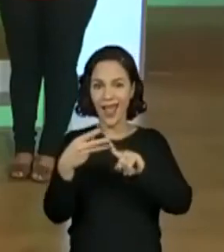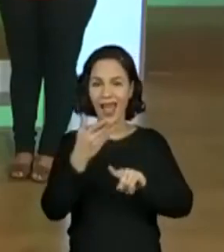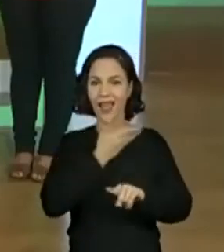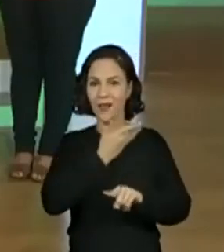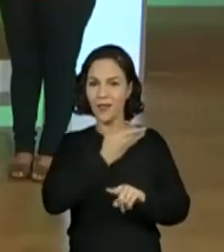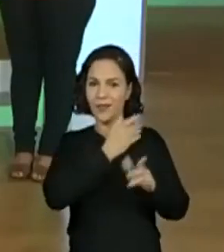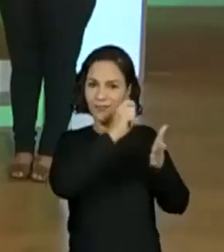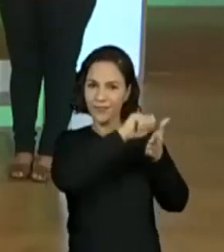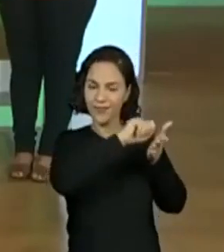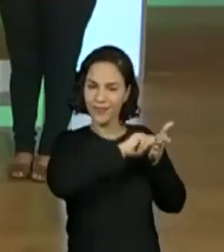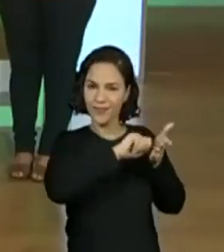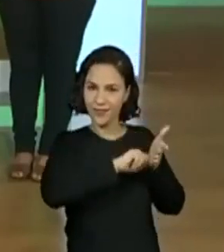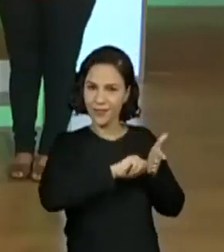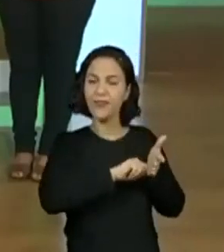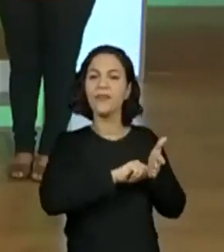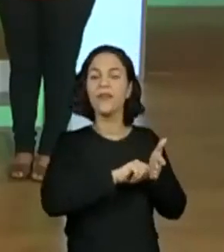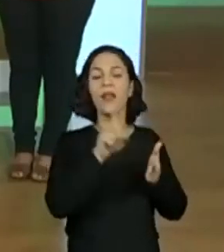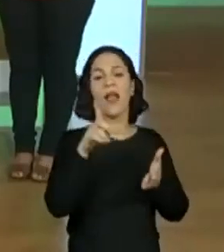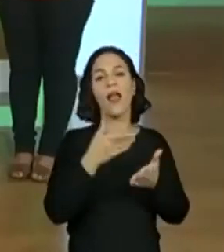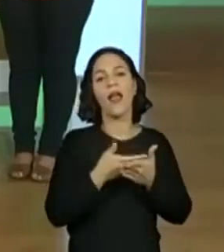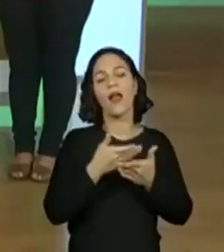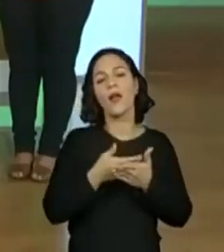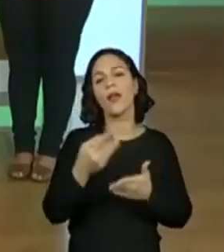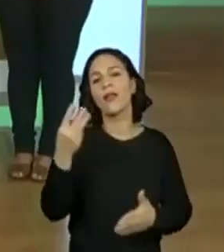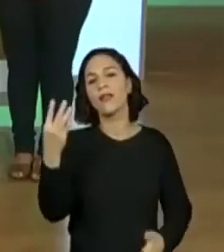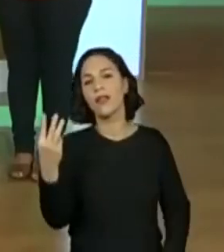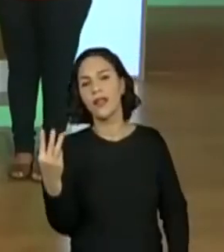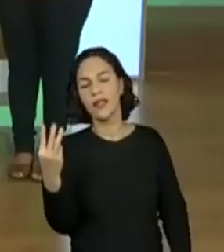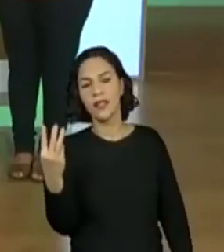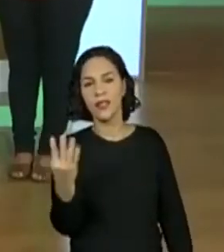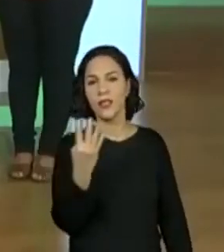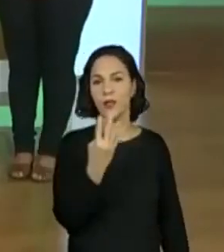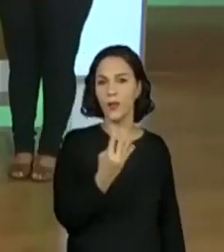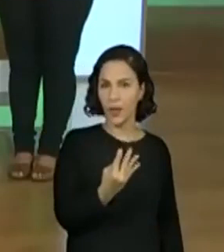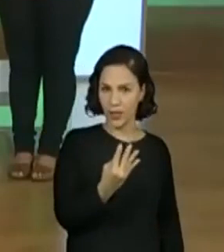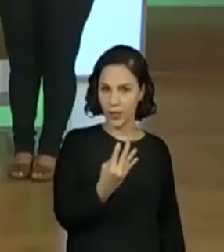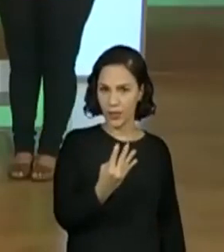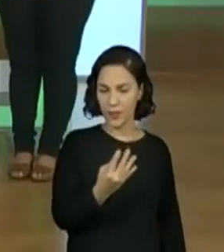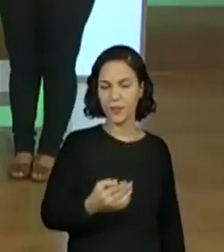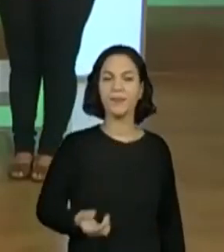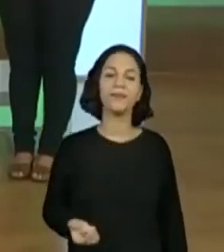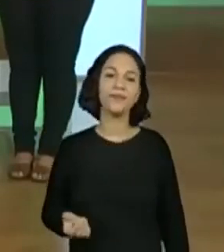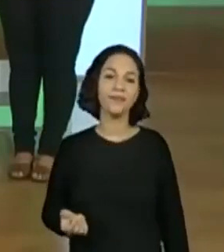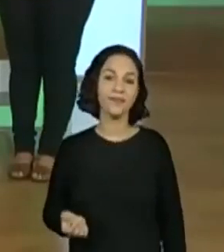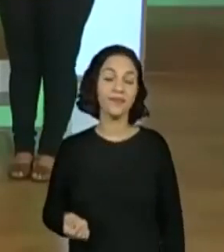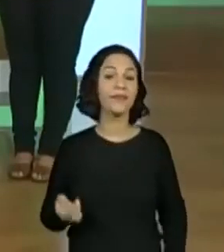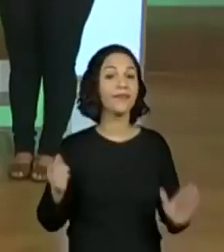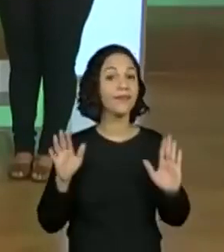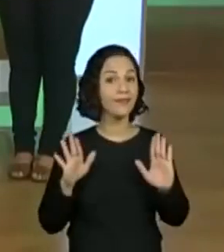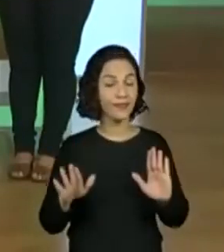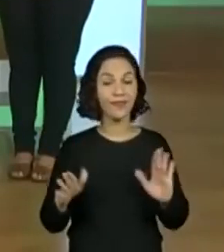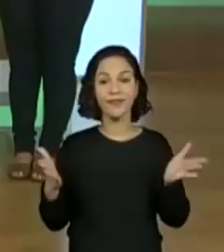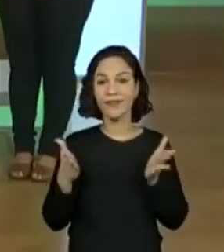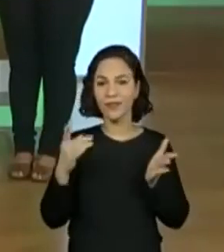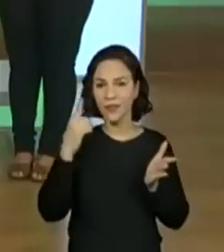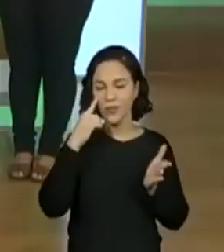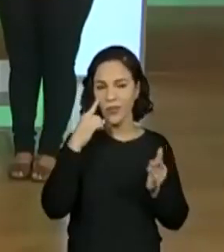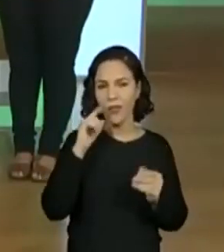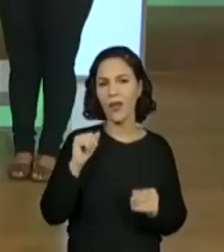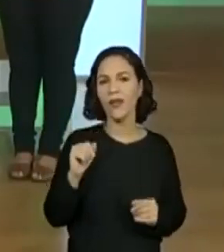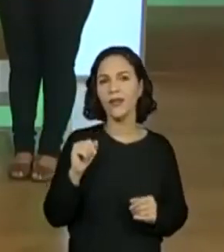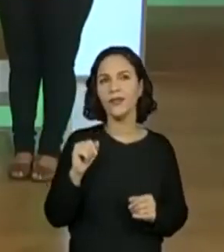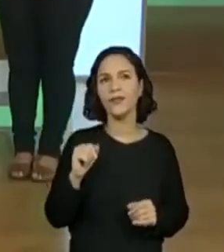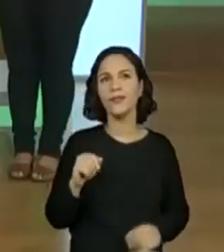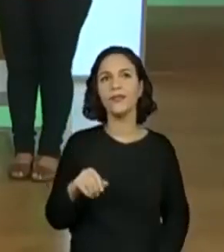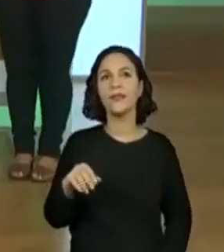que nós estamos trabalhando com as aulas 3 e 4 do material Aprender Sempre. Exatamente. Agora, ó, re.